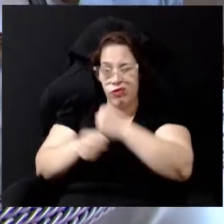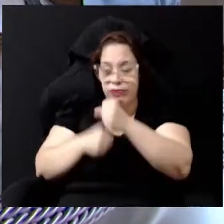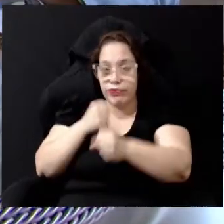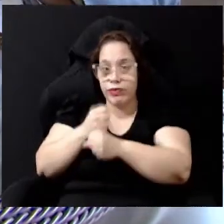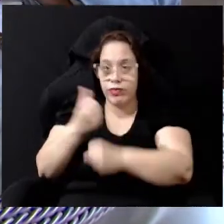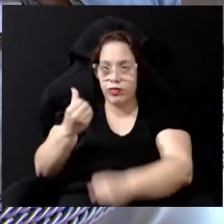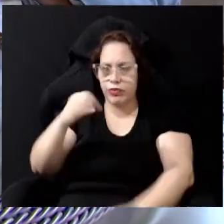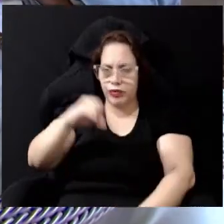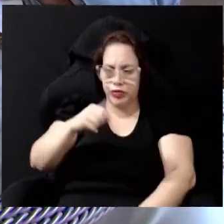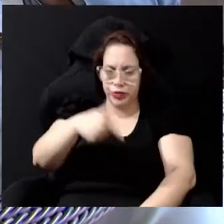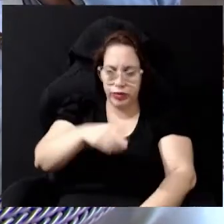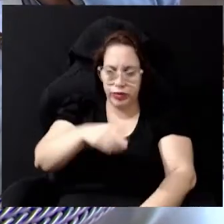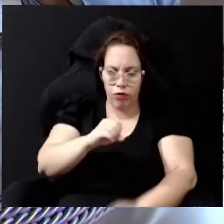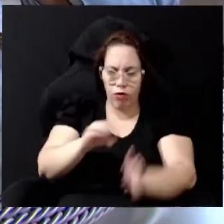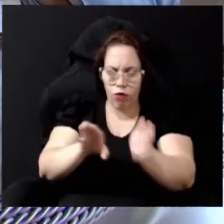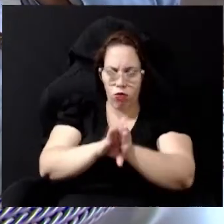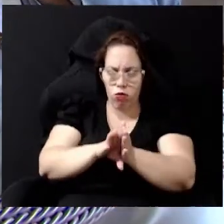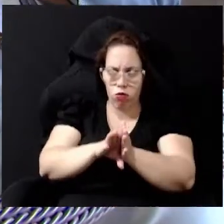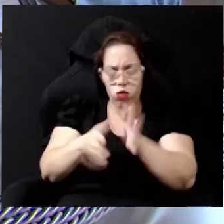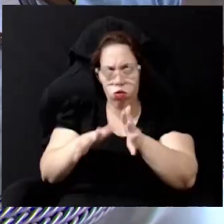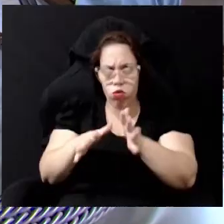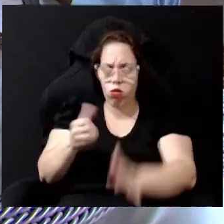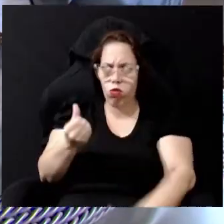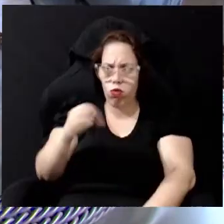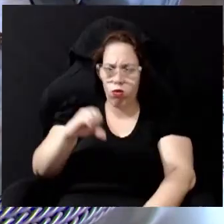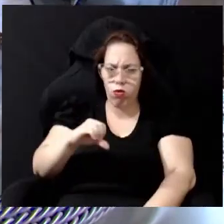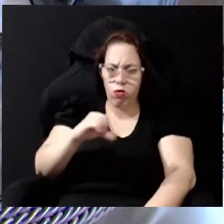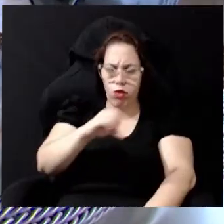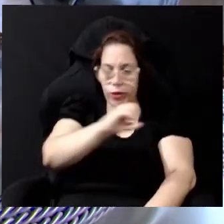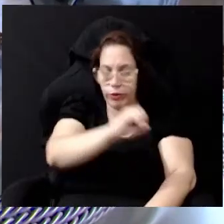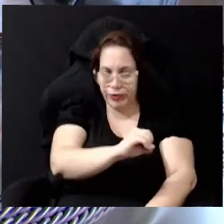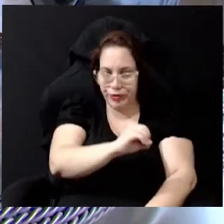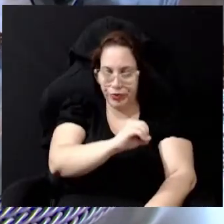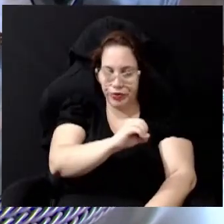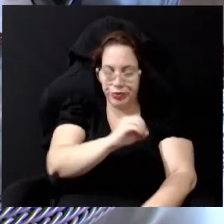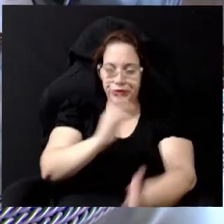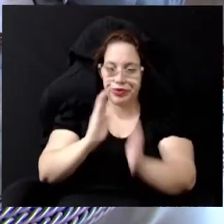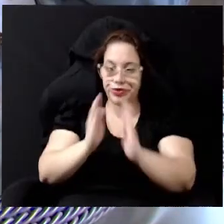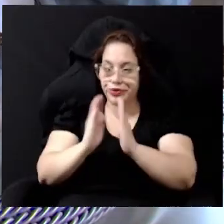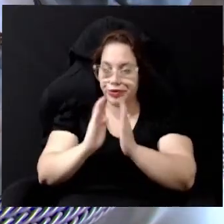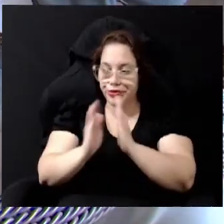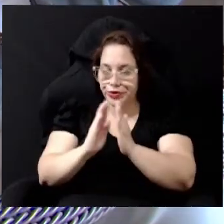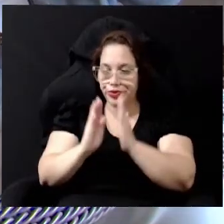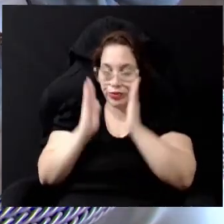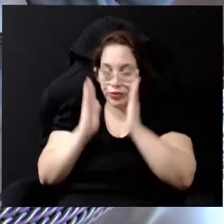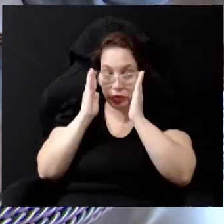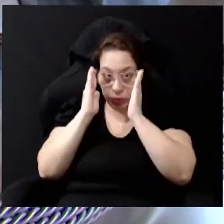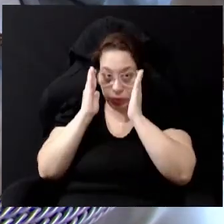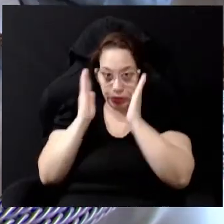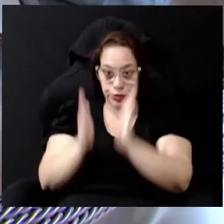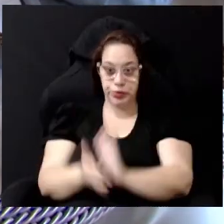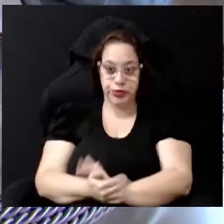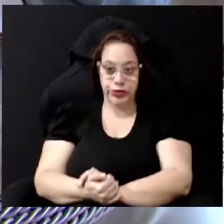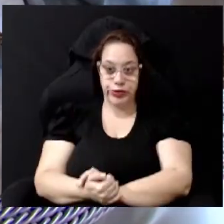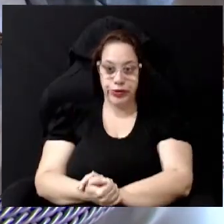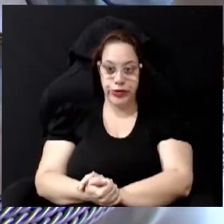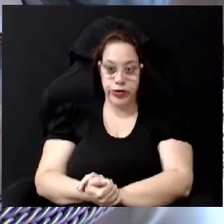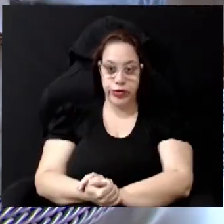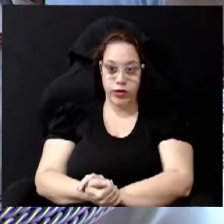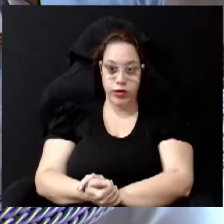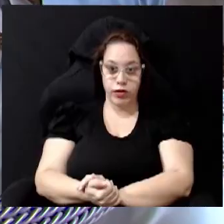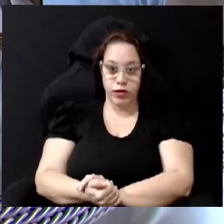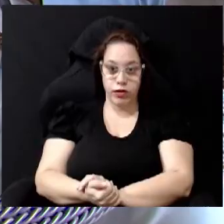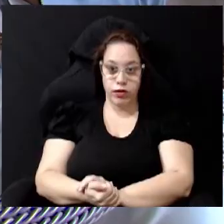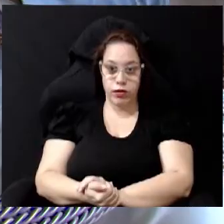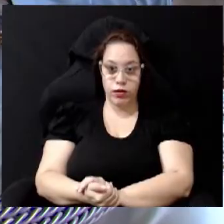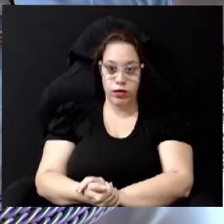80 e até meados dos anos 1990, período no qual a pessoa era compelida a receber